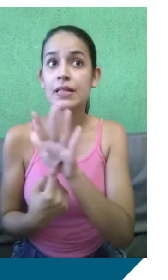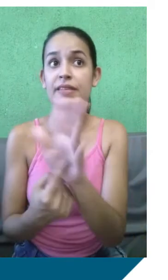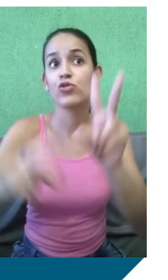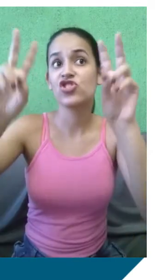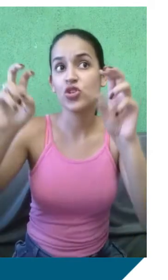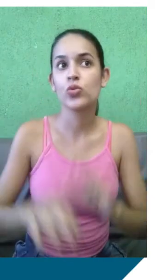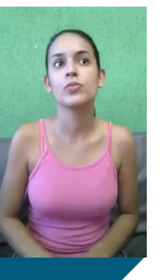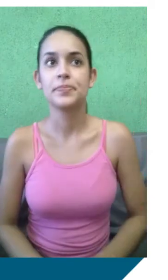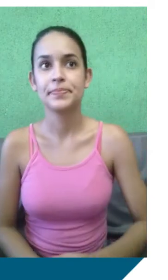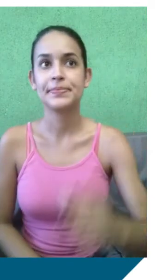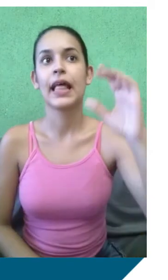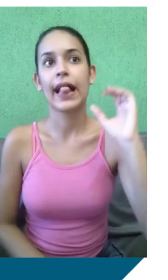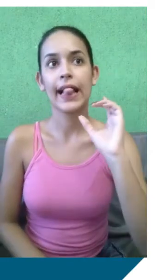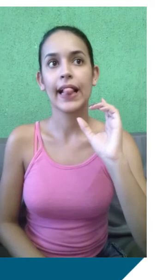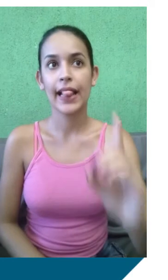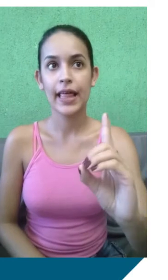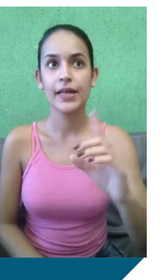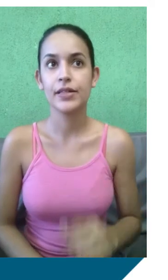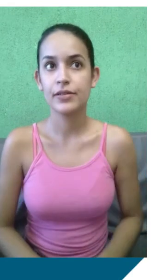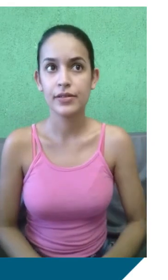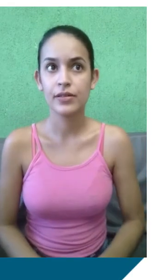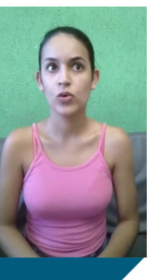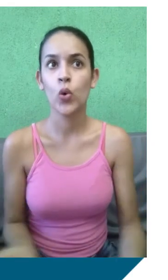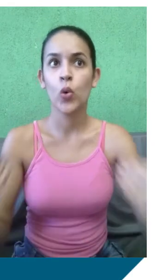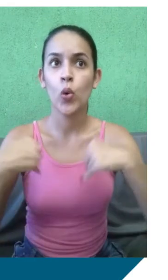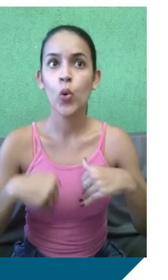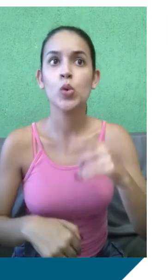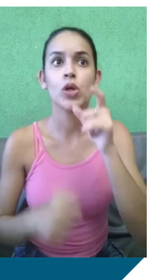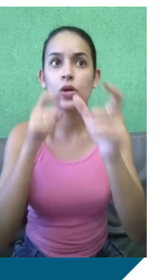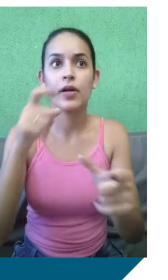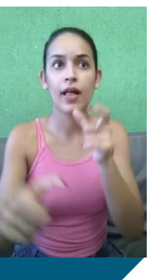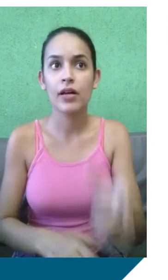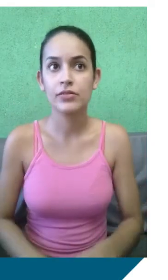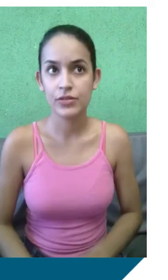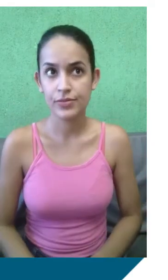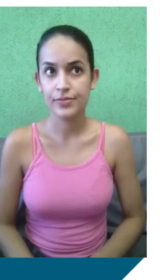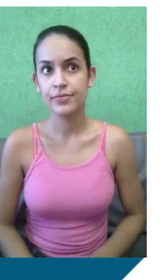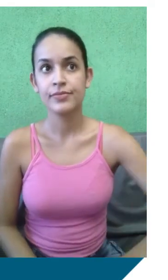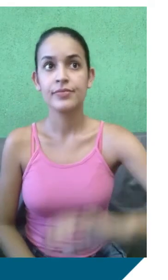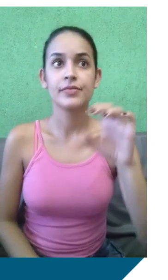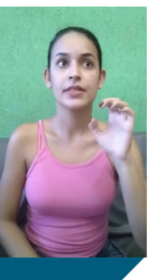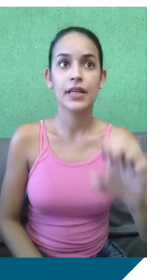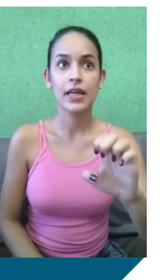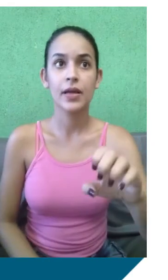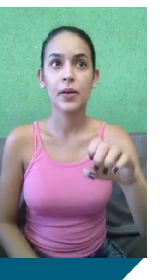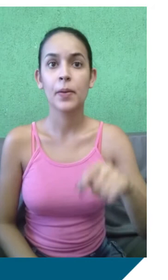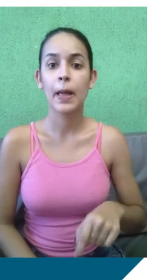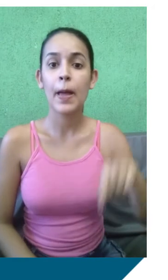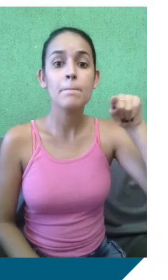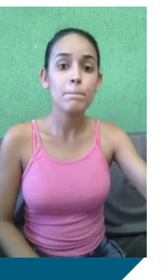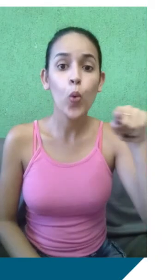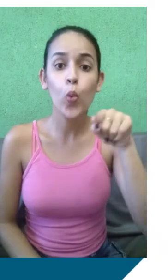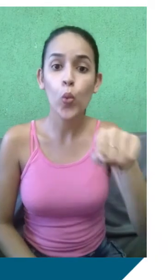é a identificação da característica do gênero publicitário preservada no poema. Como vimos no texto da questão anterior,